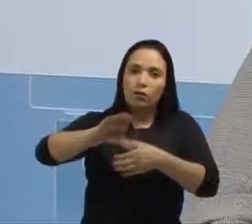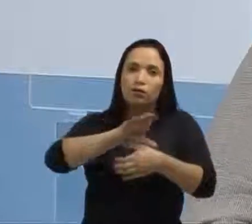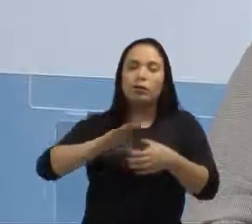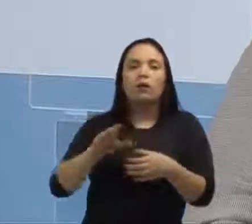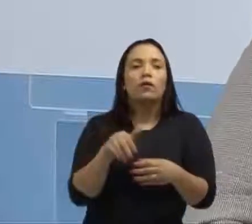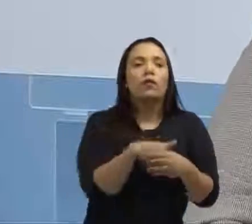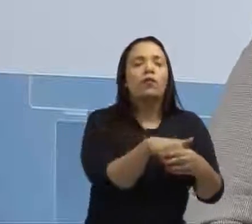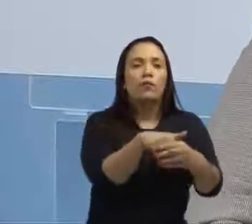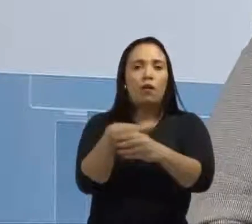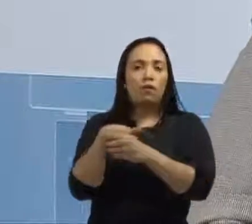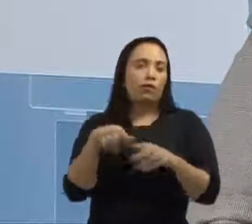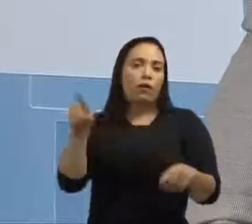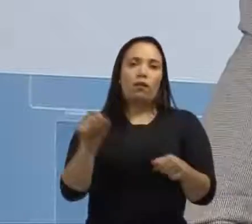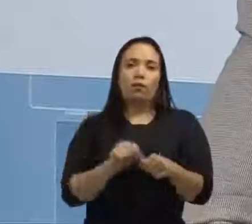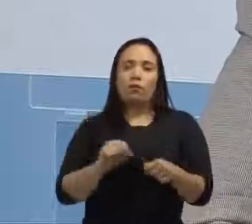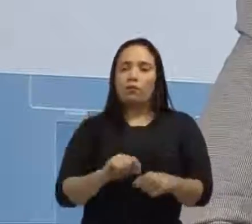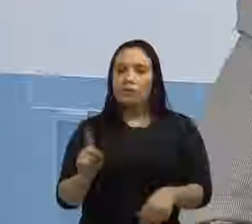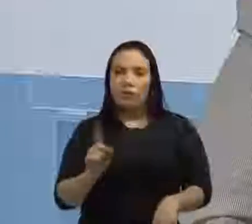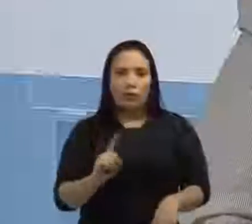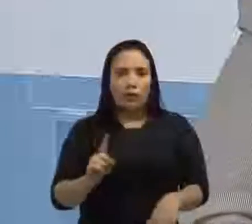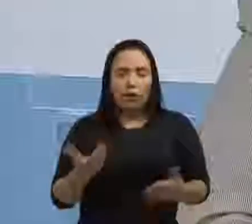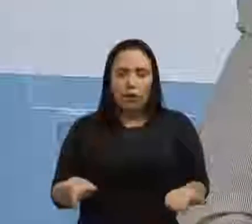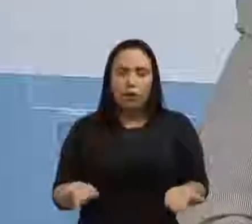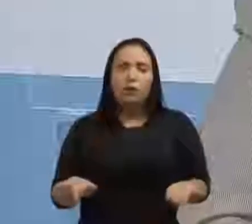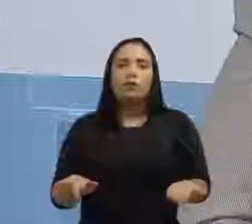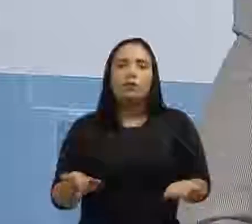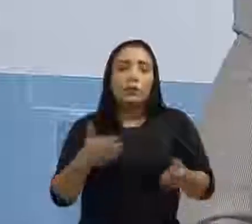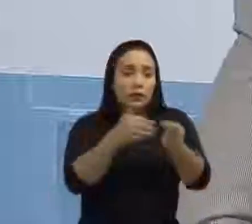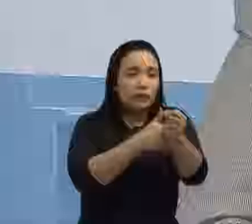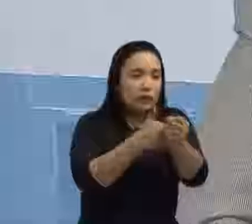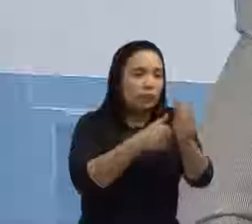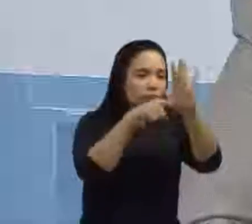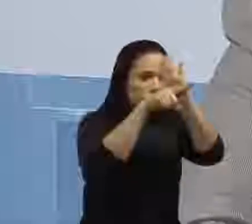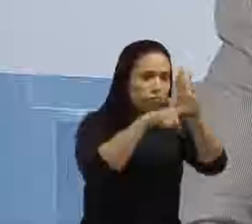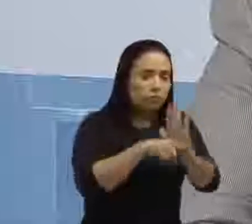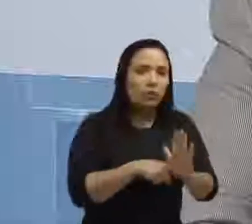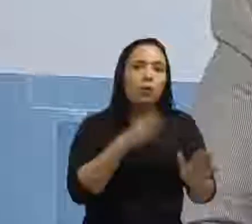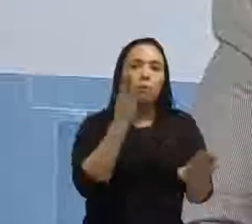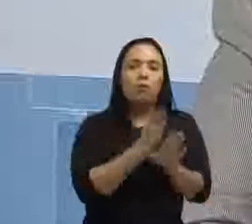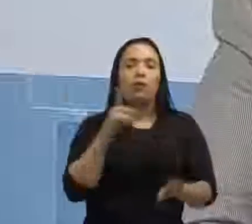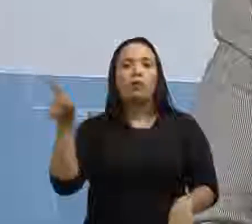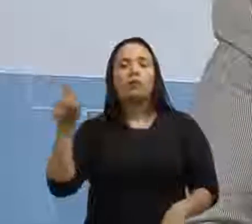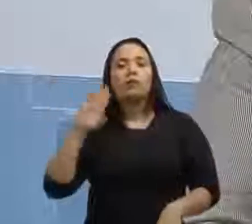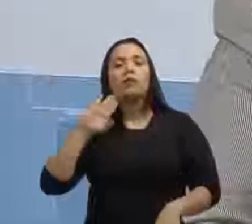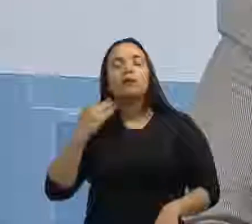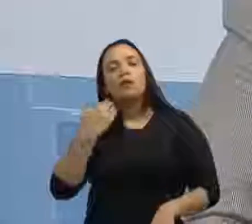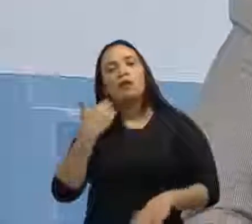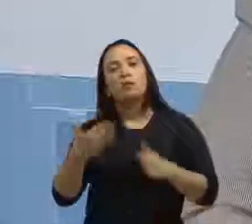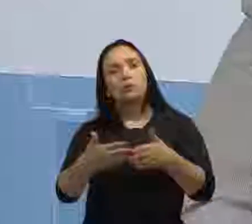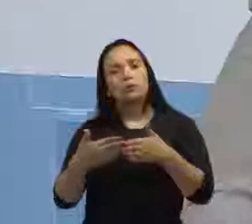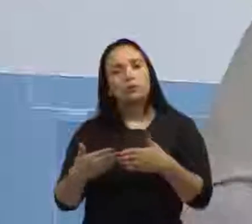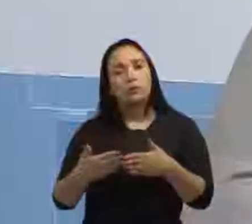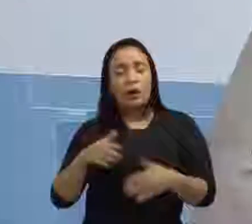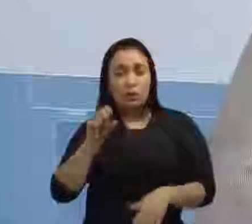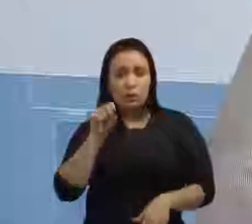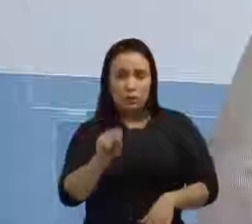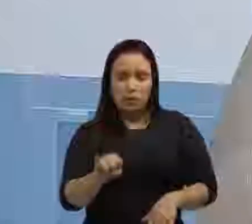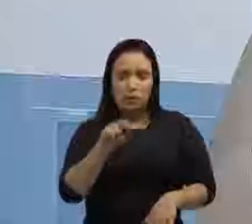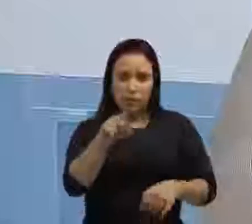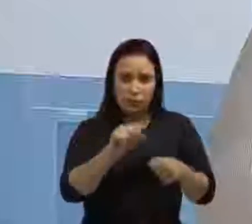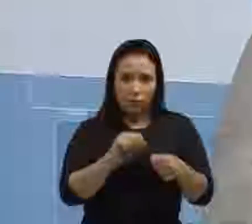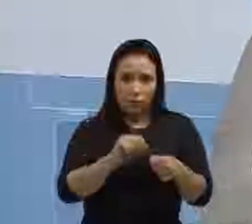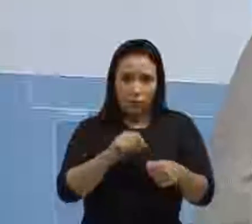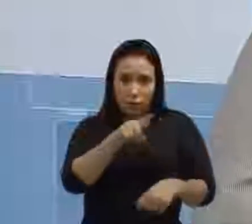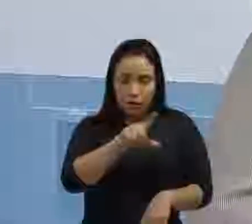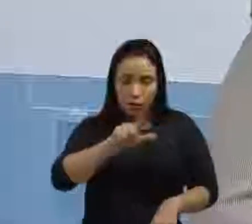do Supremo. Ele não fez. Ele quebrou o sigilo com o pedido de um delegado. Se fosse isso feito